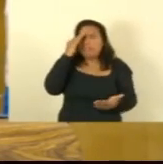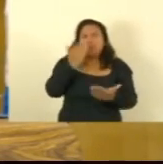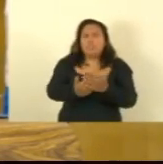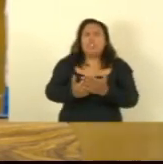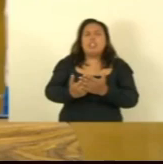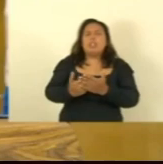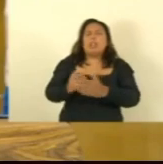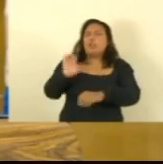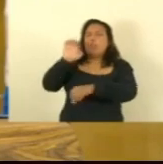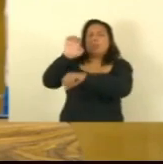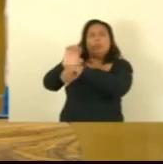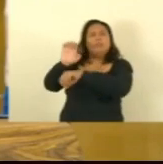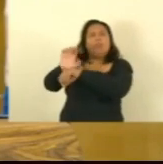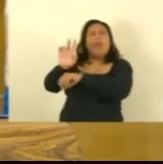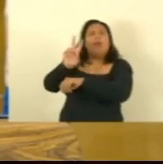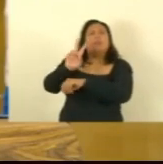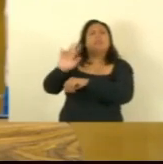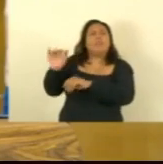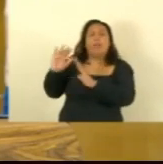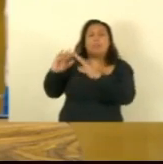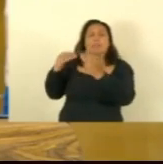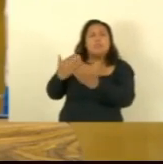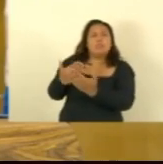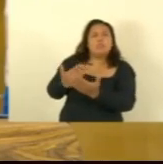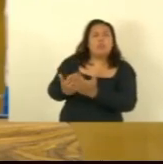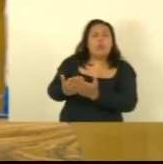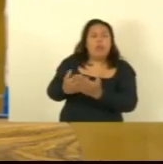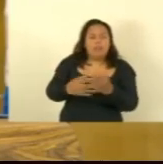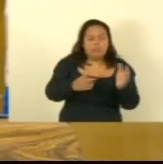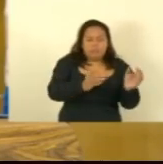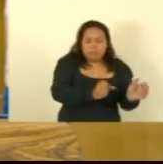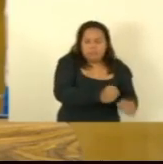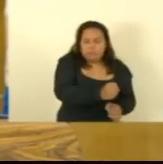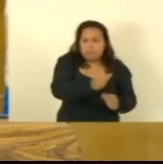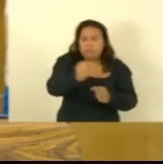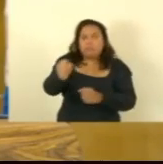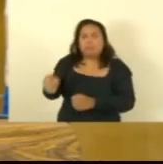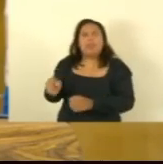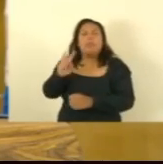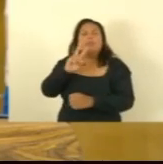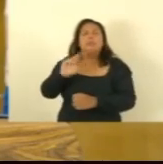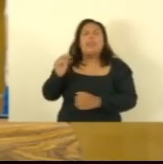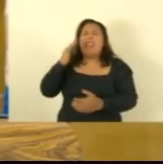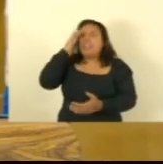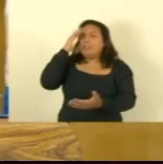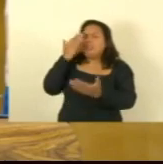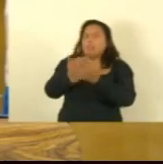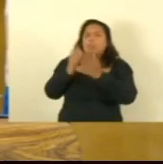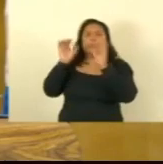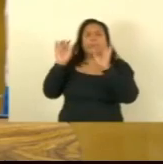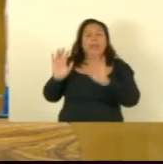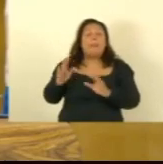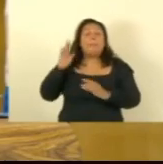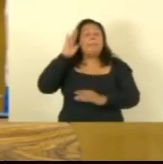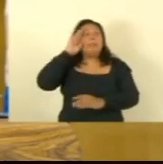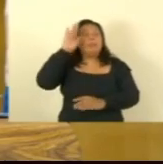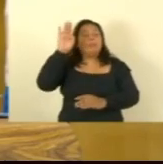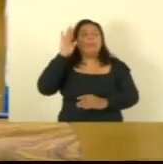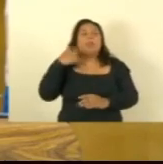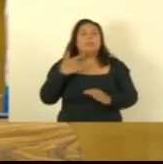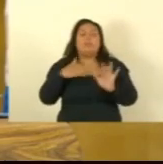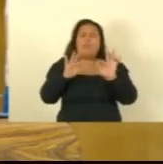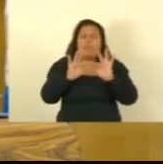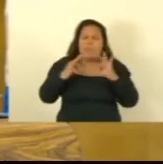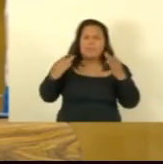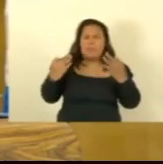do Estado, nas escolas, acreditando muitas vezes, especialmente quando se trata de famílias